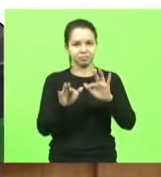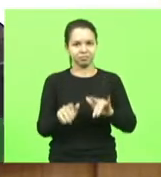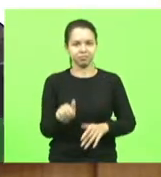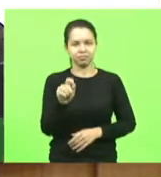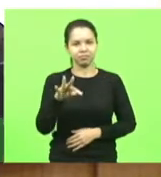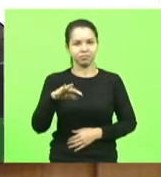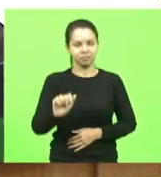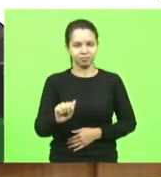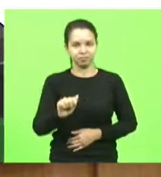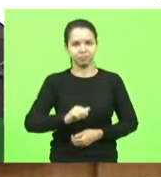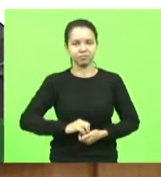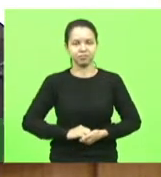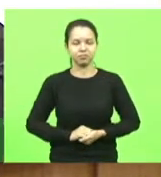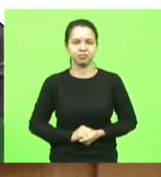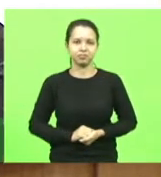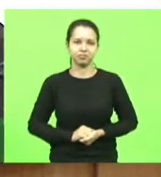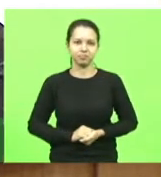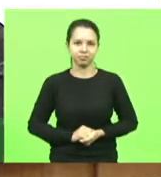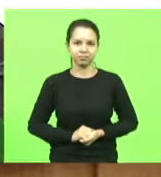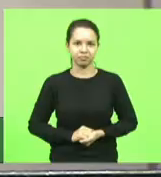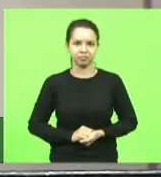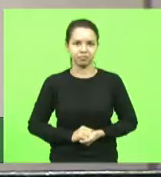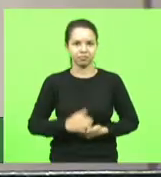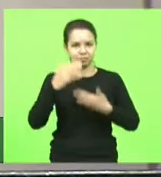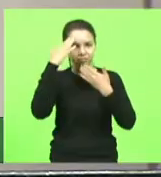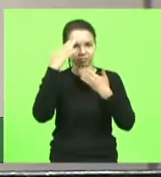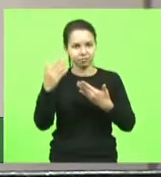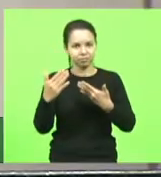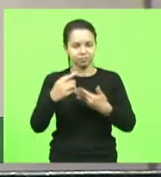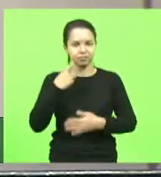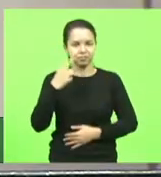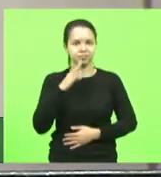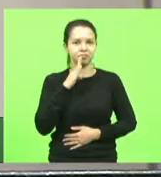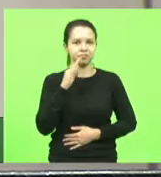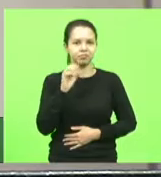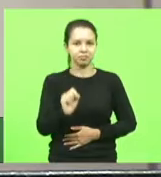a ata. Muito obrigado, deputado Bruno.